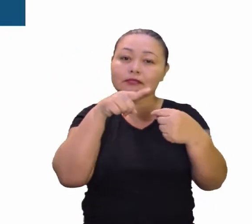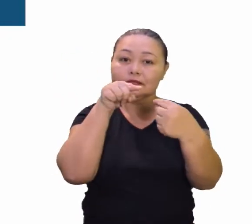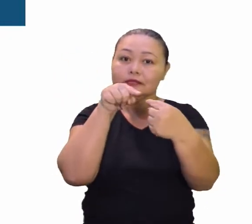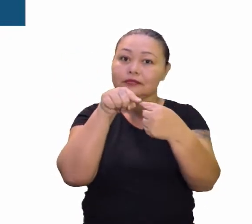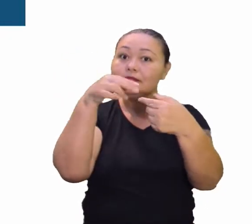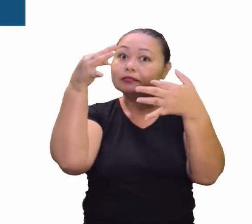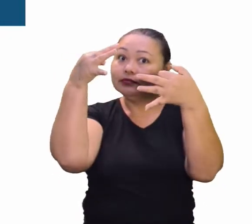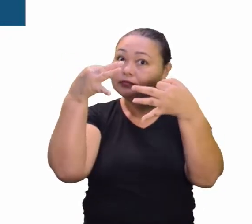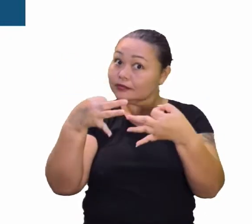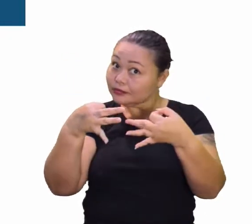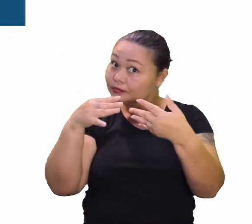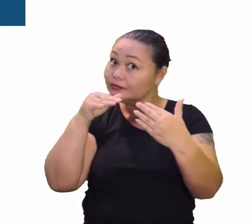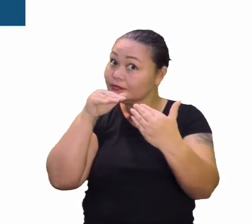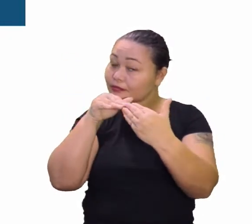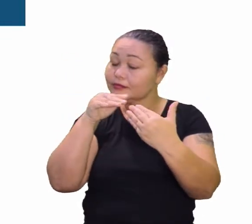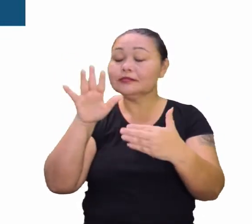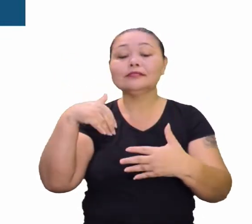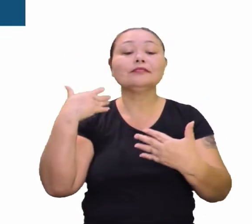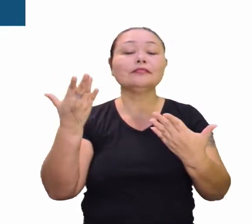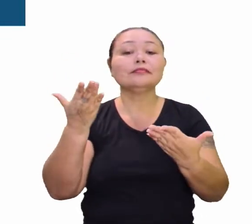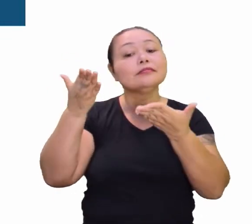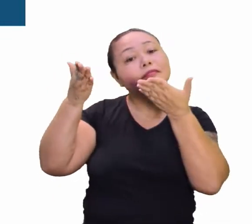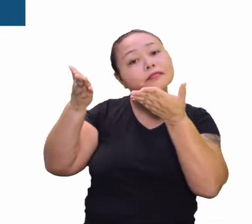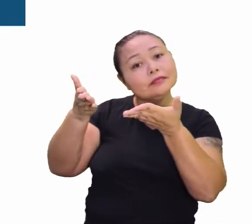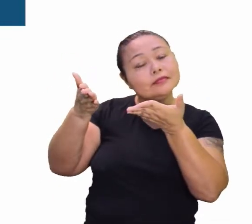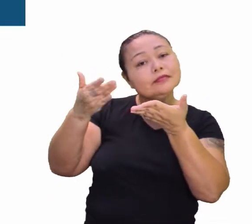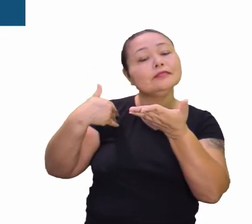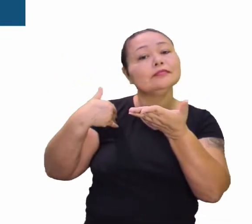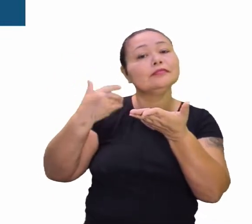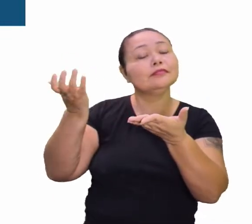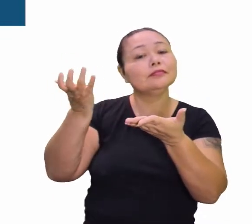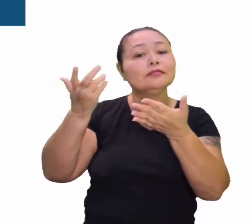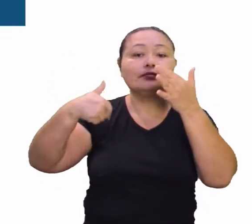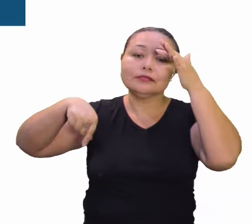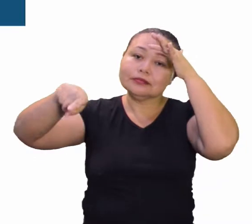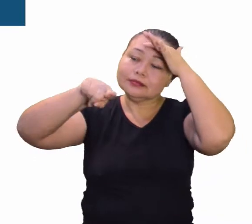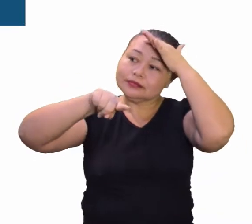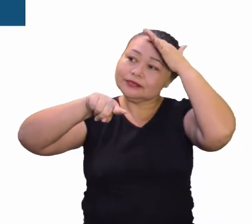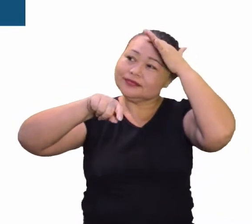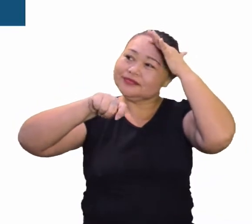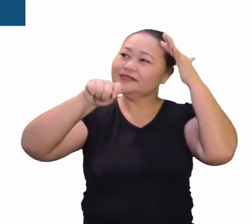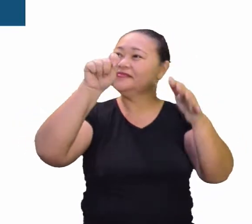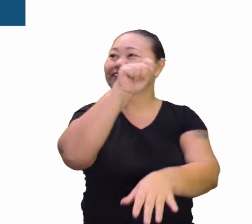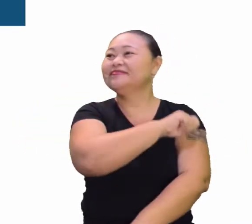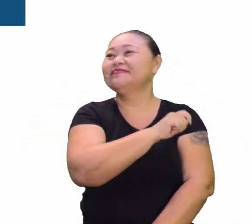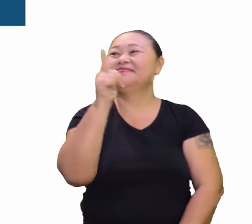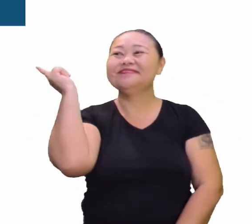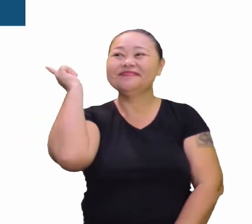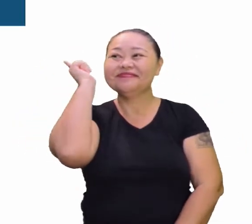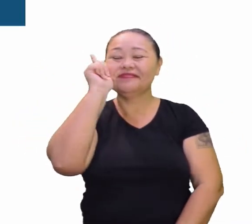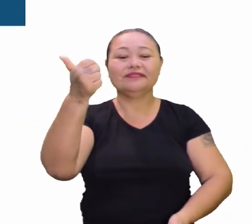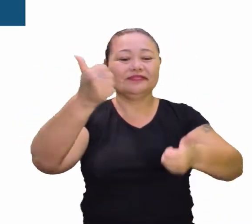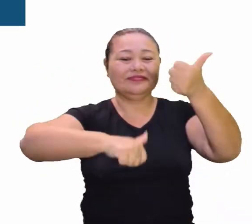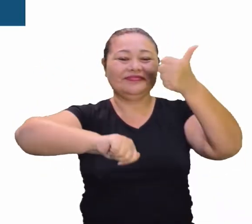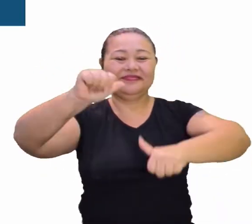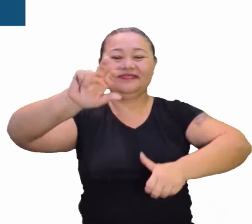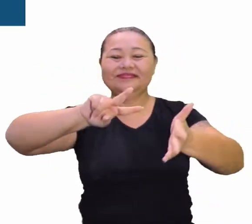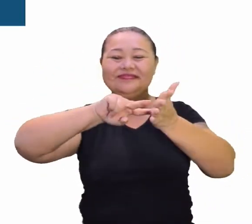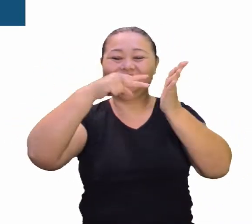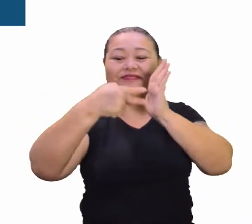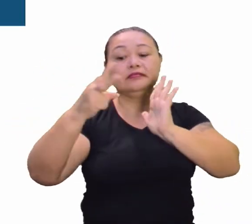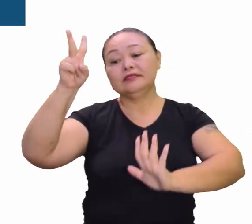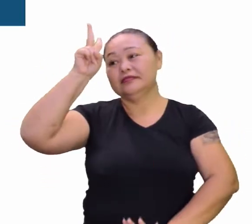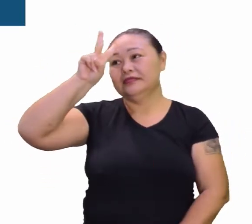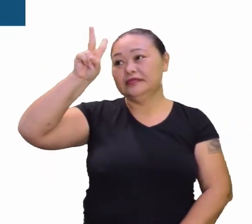habilidades. Exato. Nesse caso específico, a gente quer que os nossos alunos consigam analisar